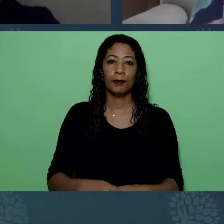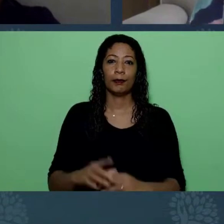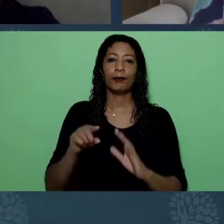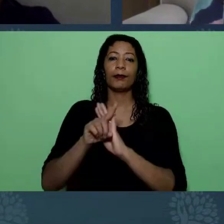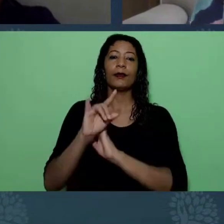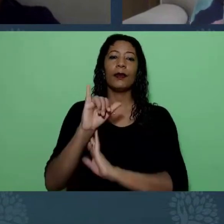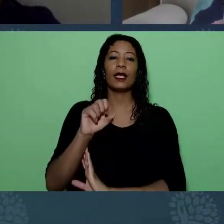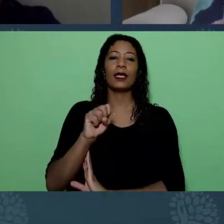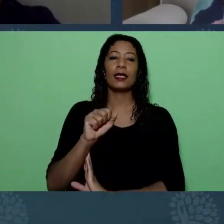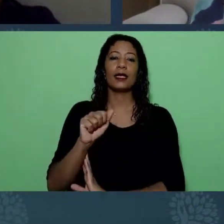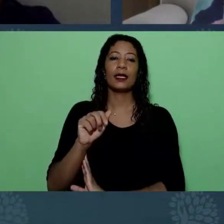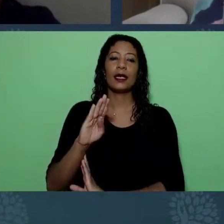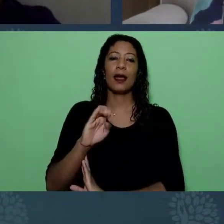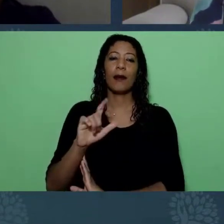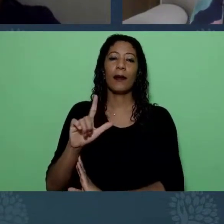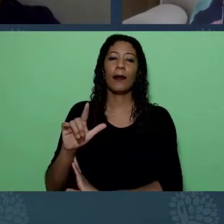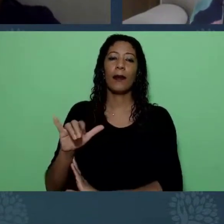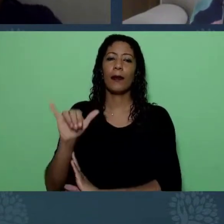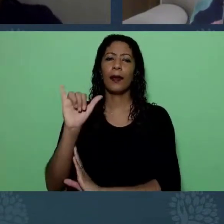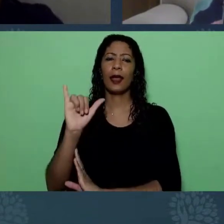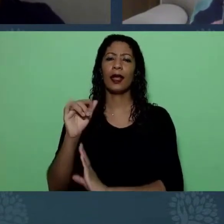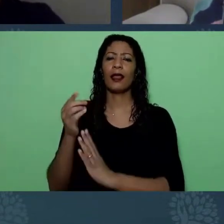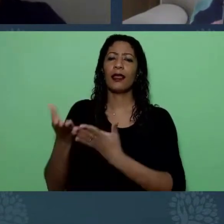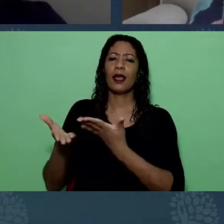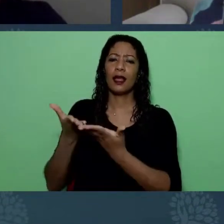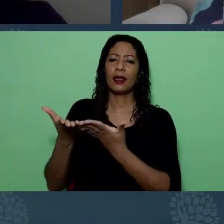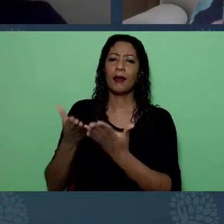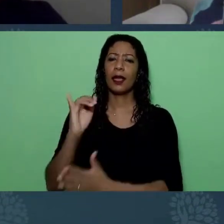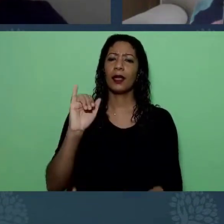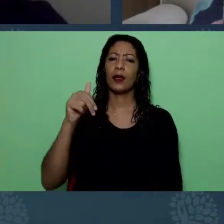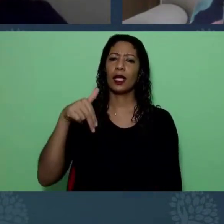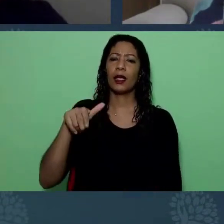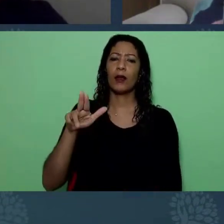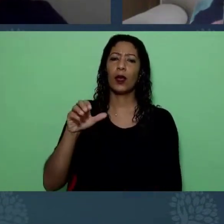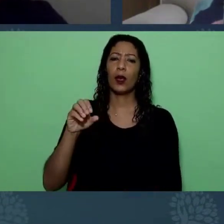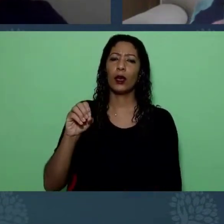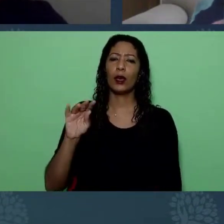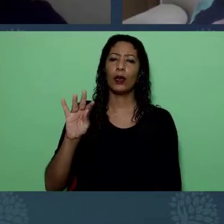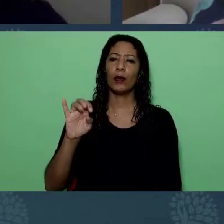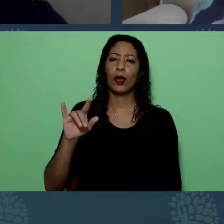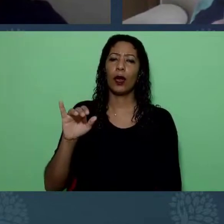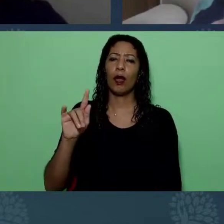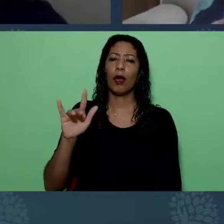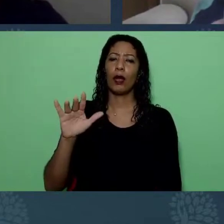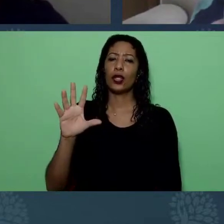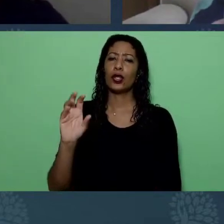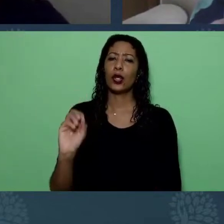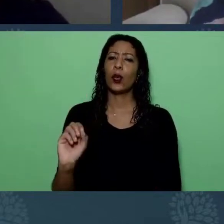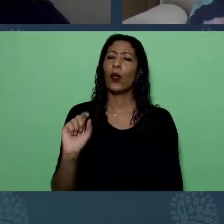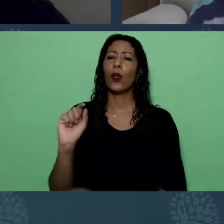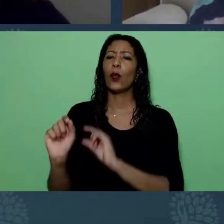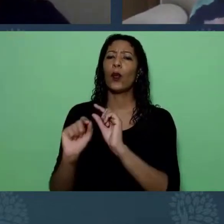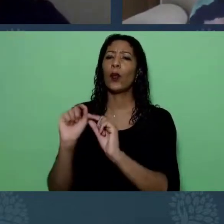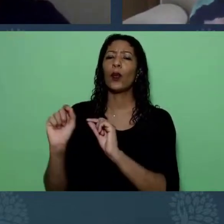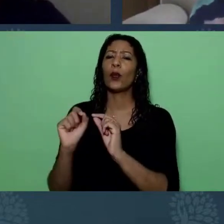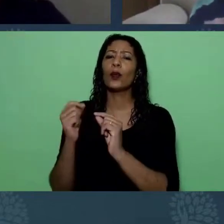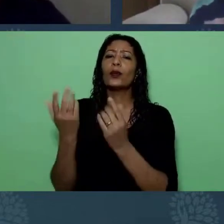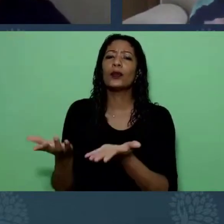Isabelle, como é o tratamento com os imunobiológicos? Quais seriam esses imunobiológicos? Então,